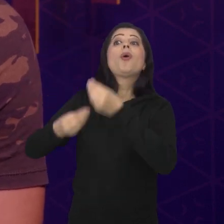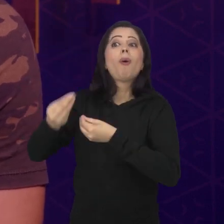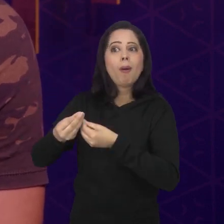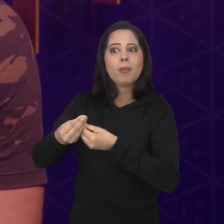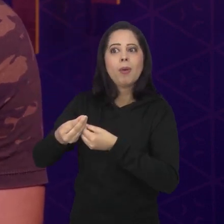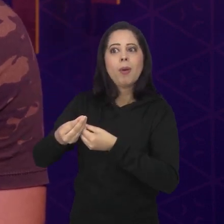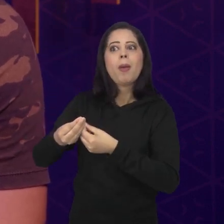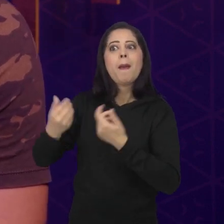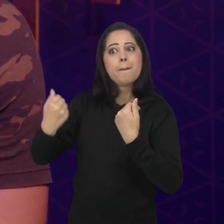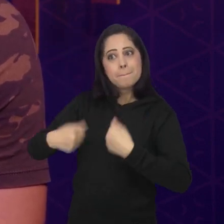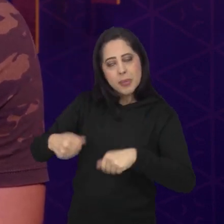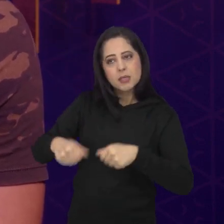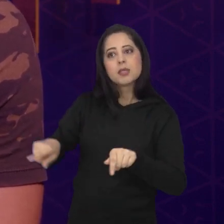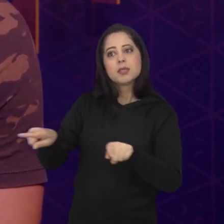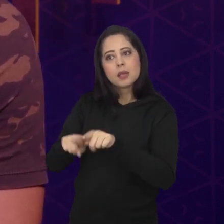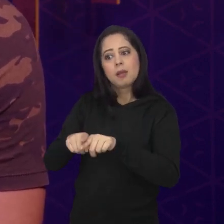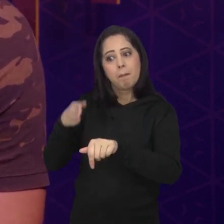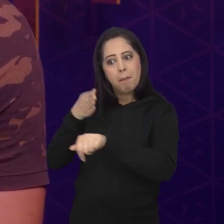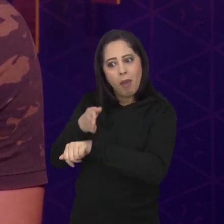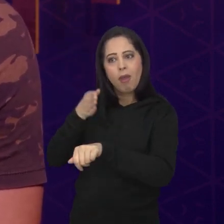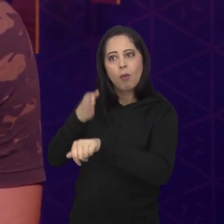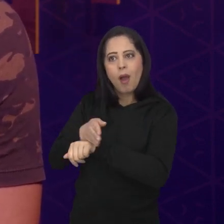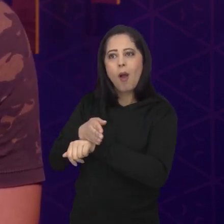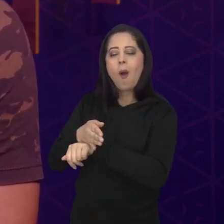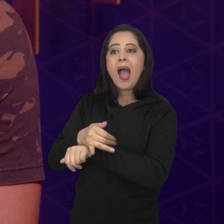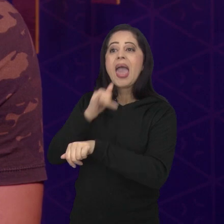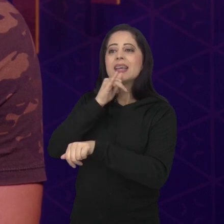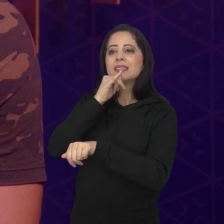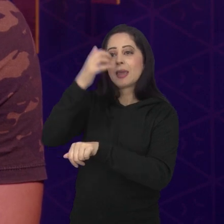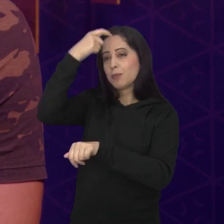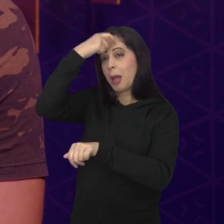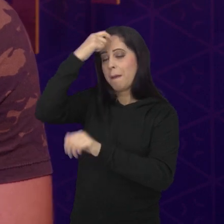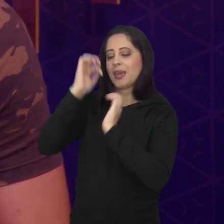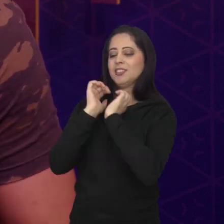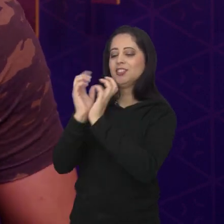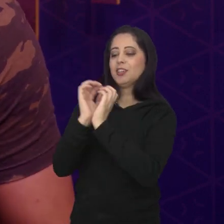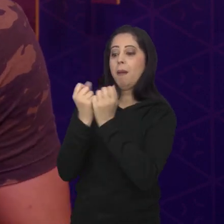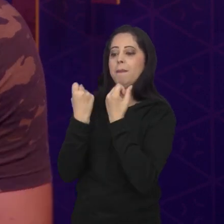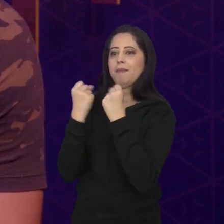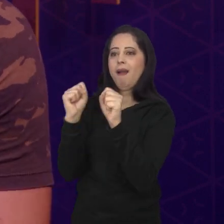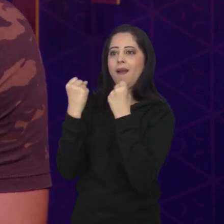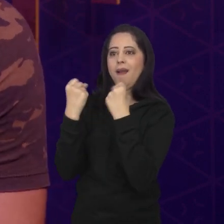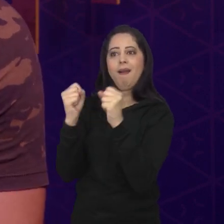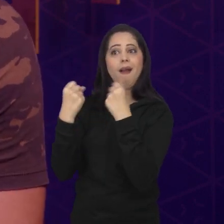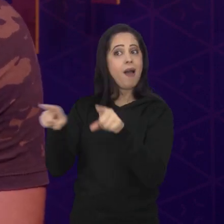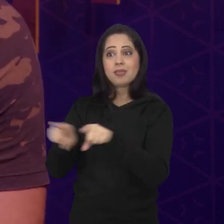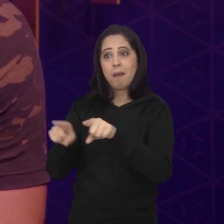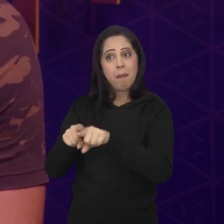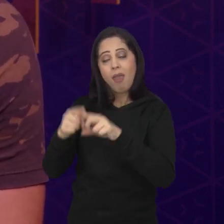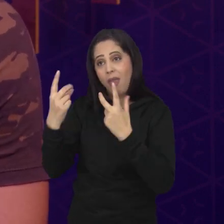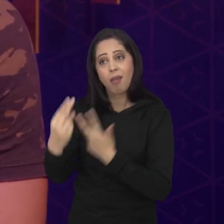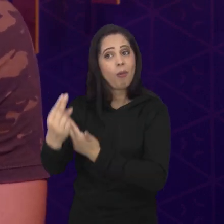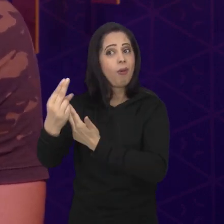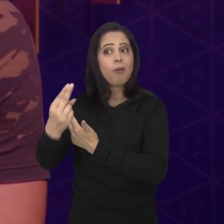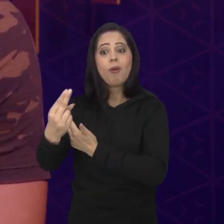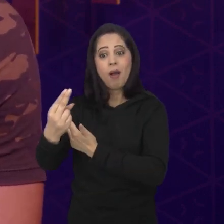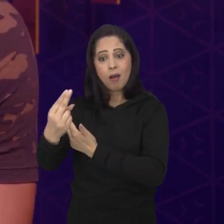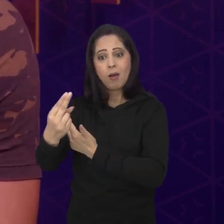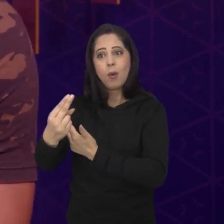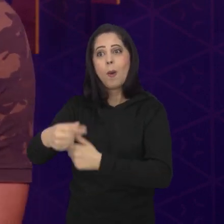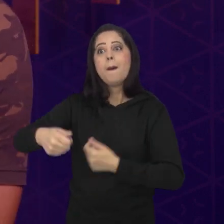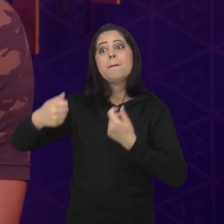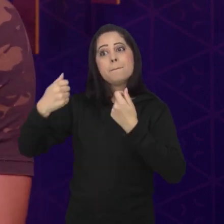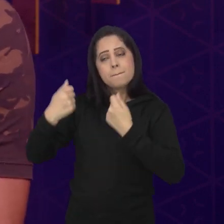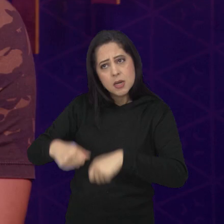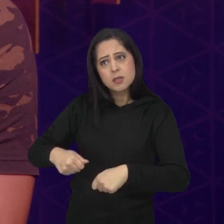alguma situação, e é normal às vezes a gente se abalar um pouco mais, se abalar um pouco menos, mas a gente